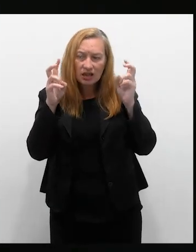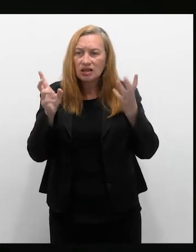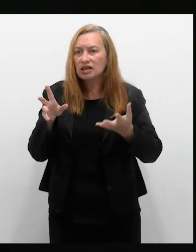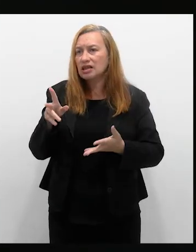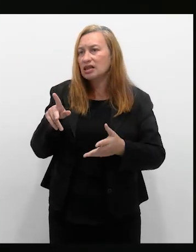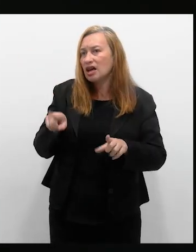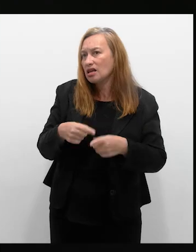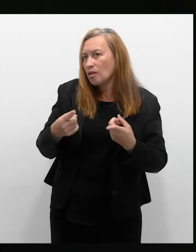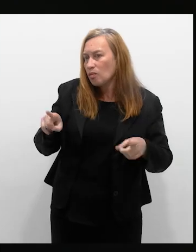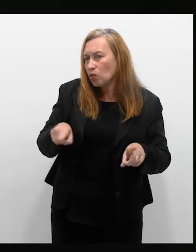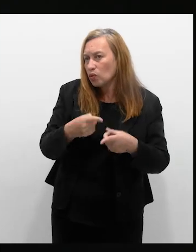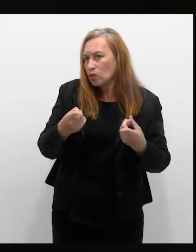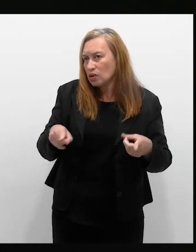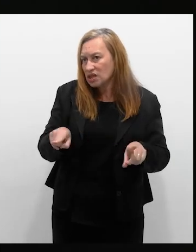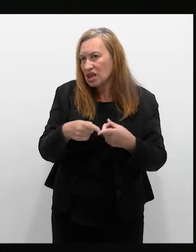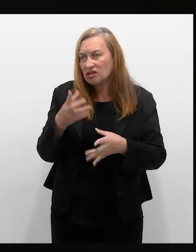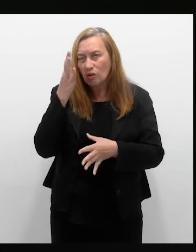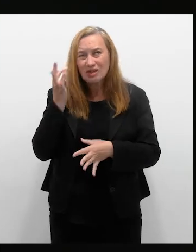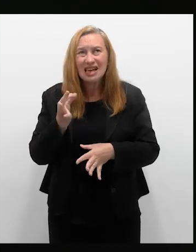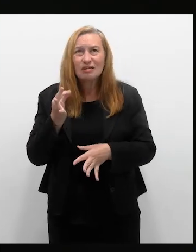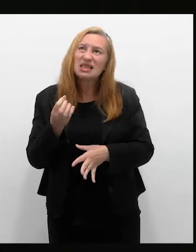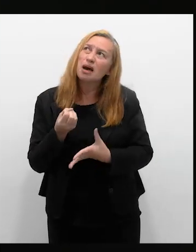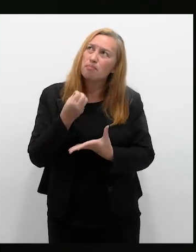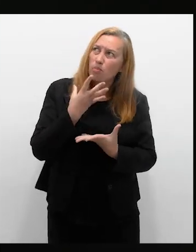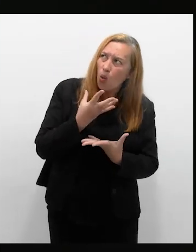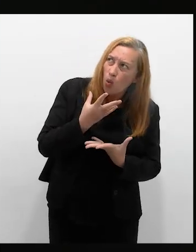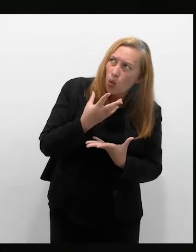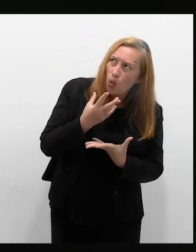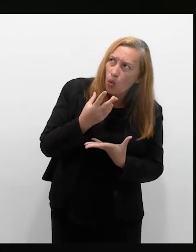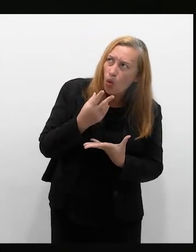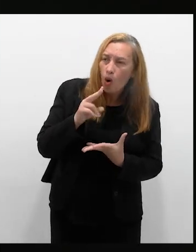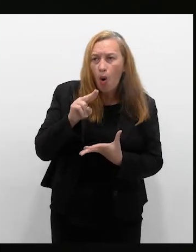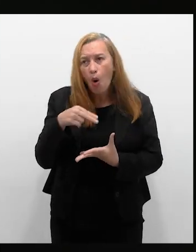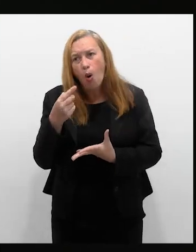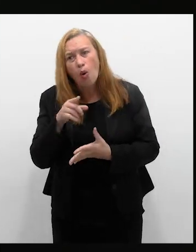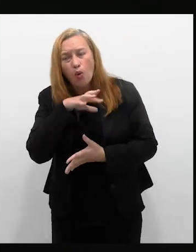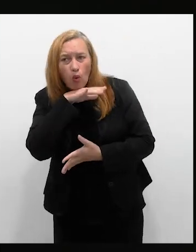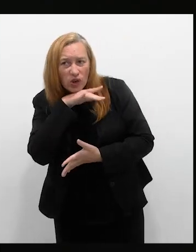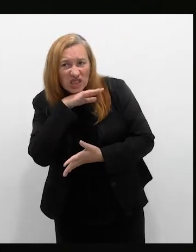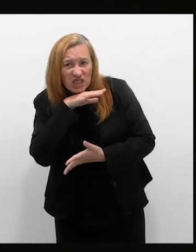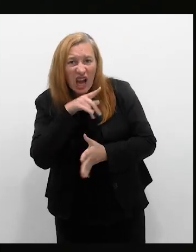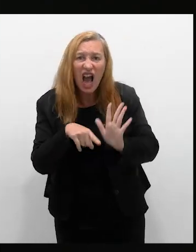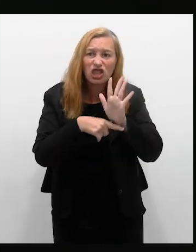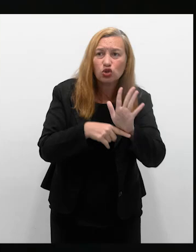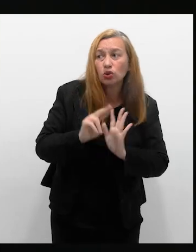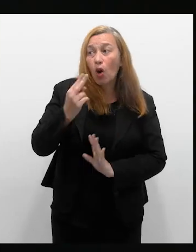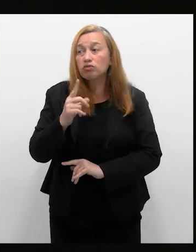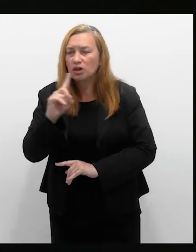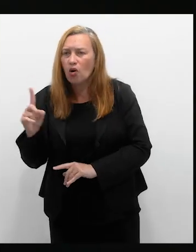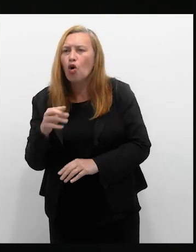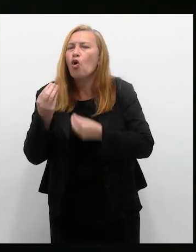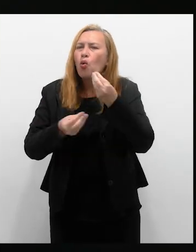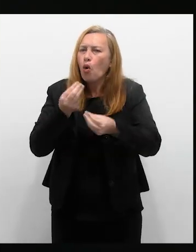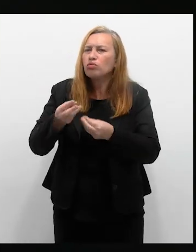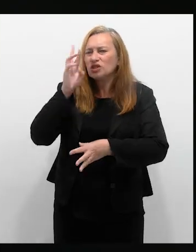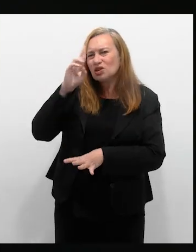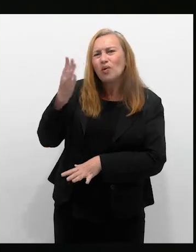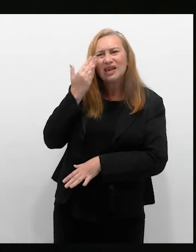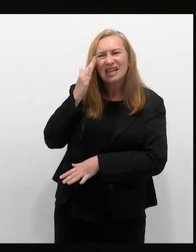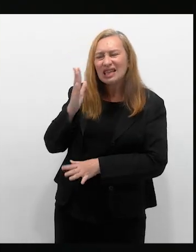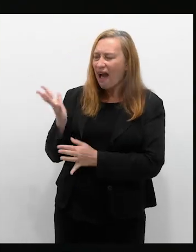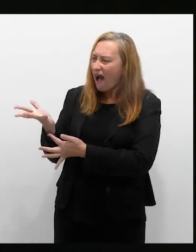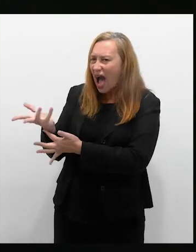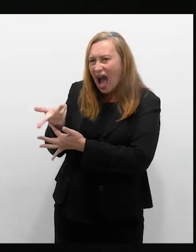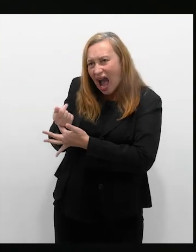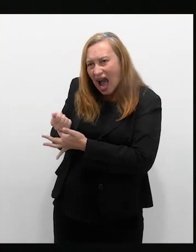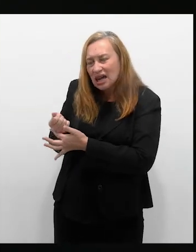tema através da música, de uma forma que a gente não sabe se é muito mais atrapalha ou mais ajuda. Como é que o senhor entende isso?